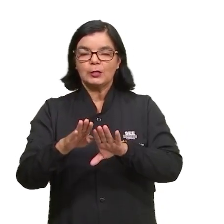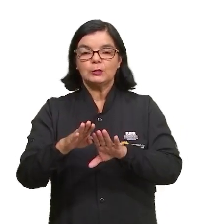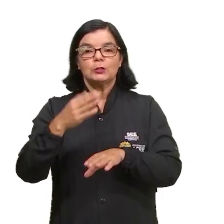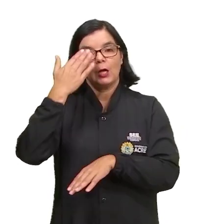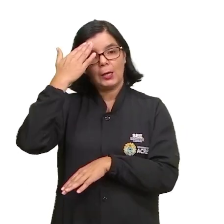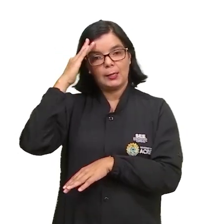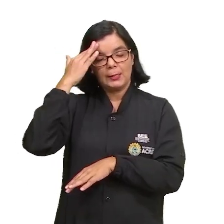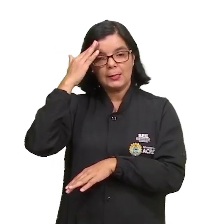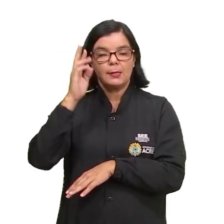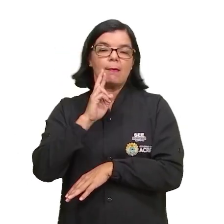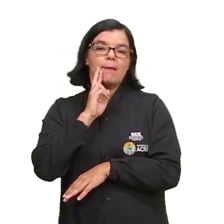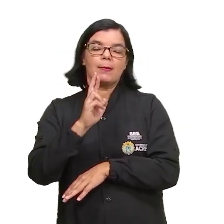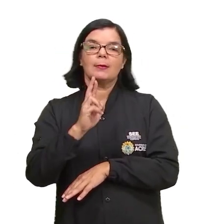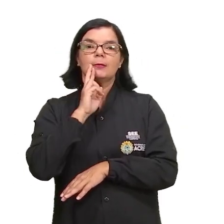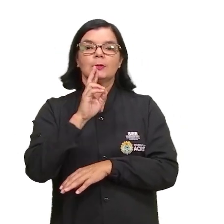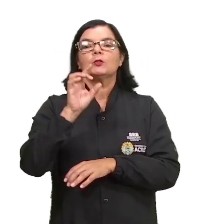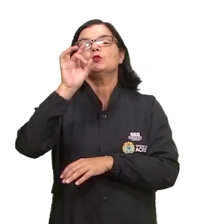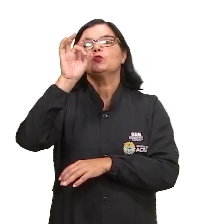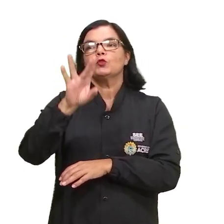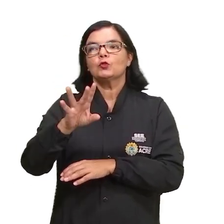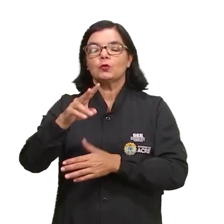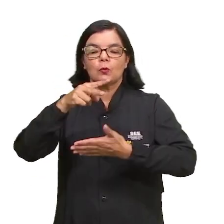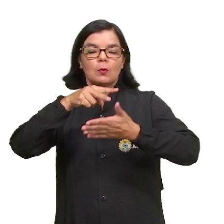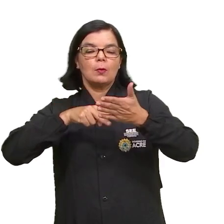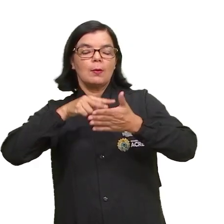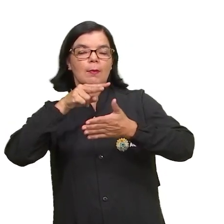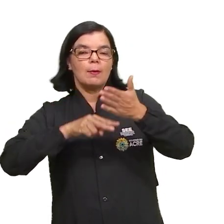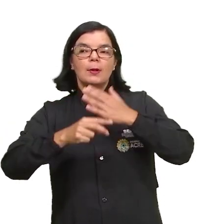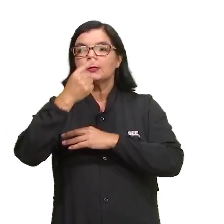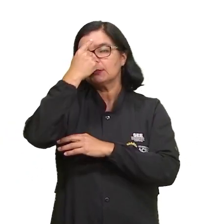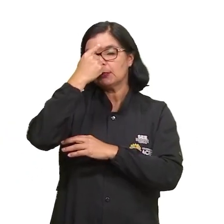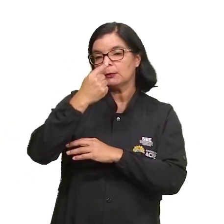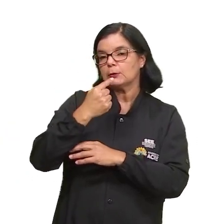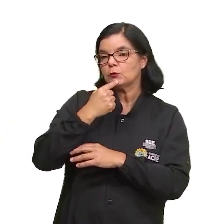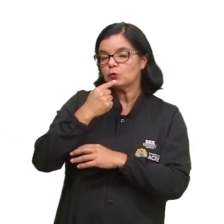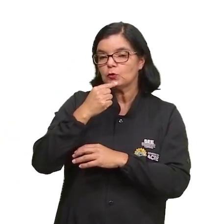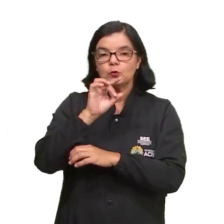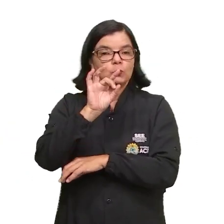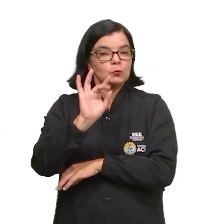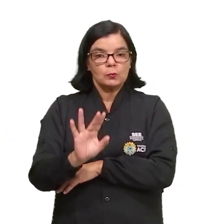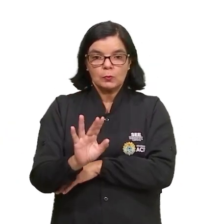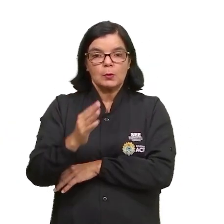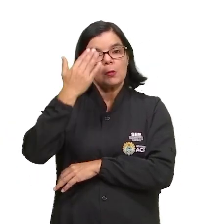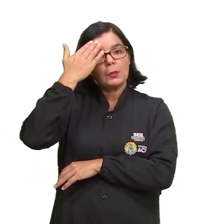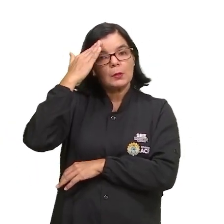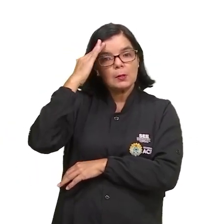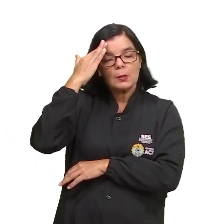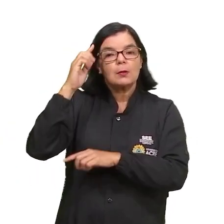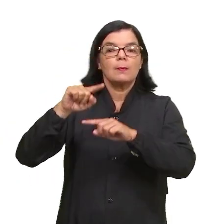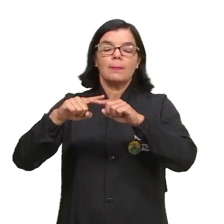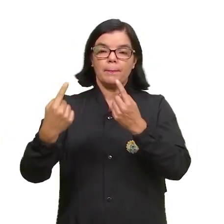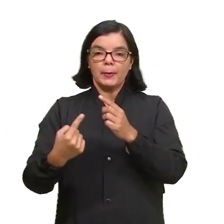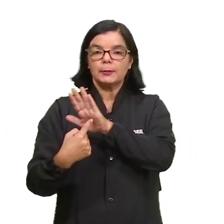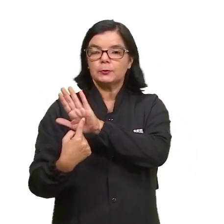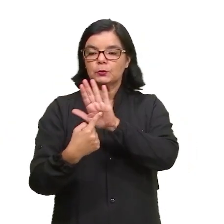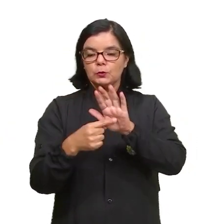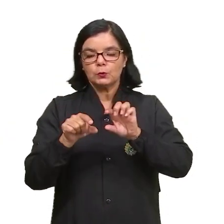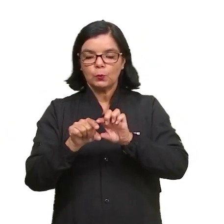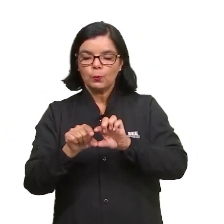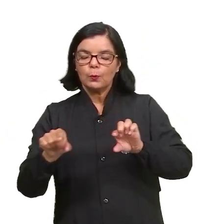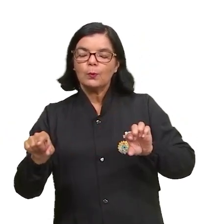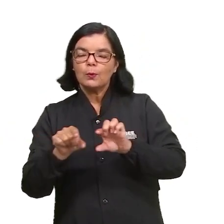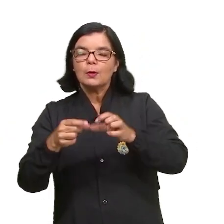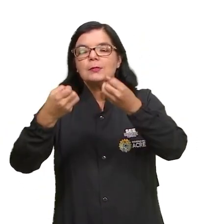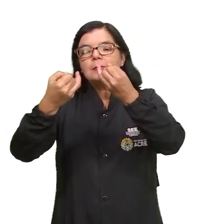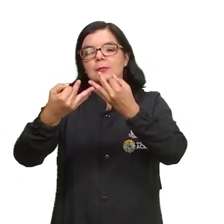interpretar ou entender a resposta somente lendo a fonte daquele texto ou daquela imagem. E essa fonte aqui, ela está bem interessante porque